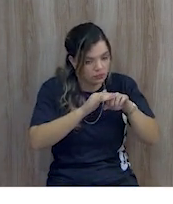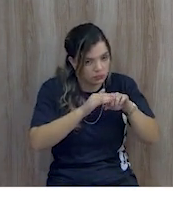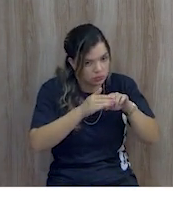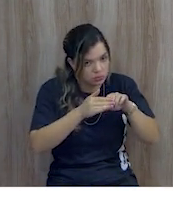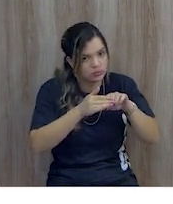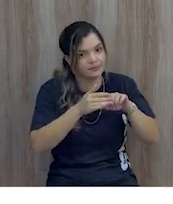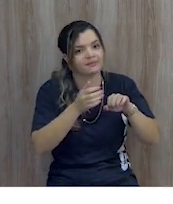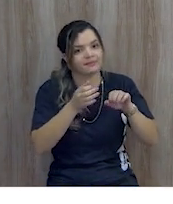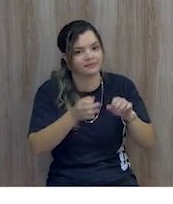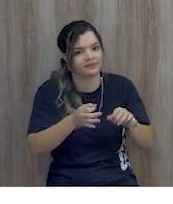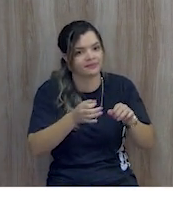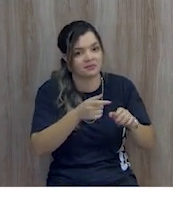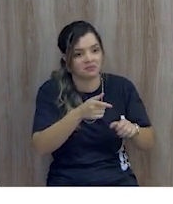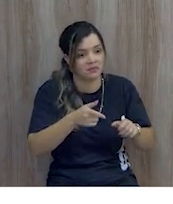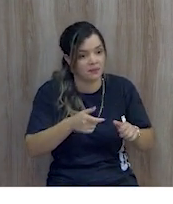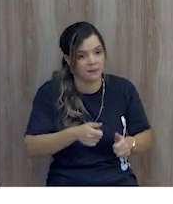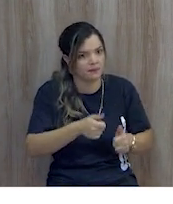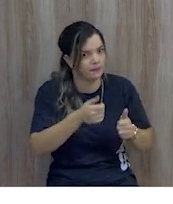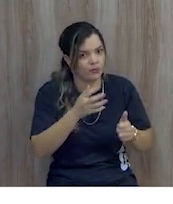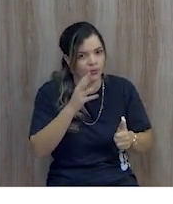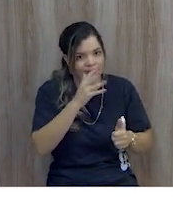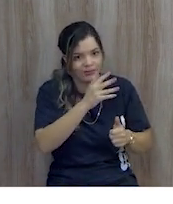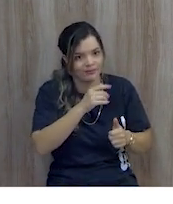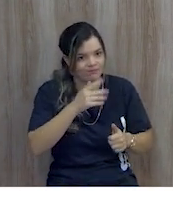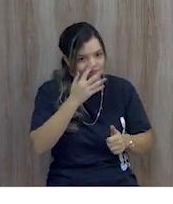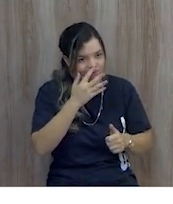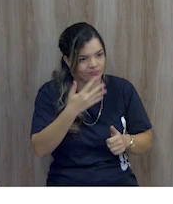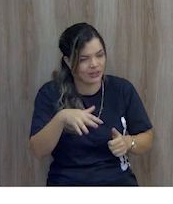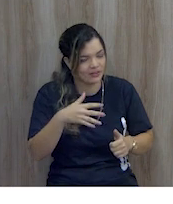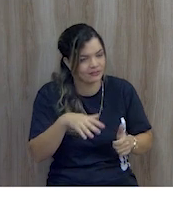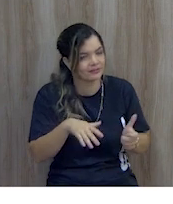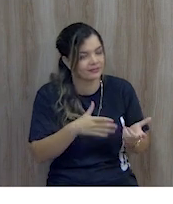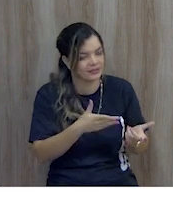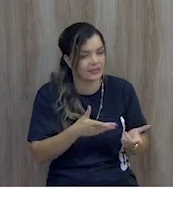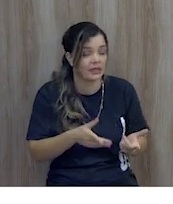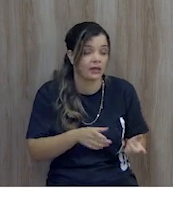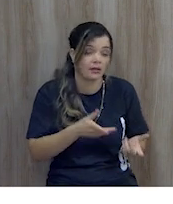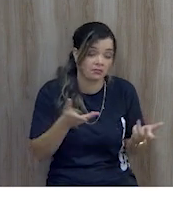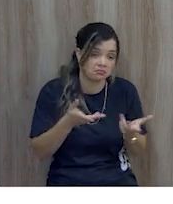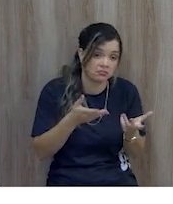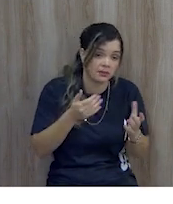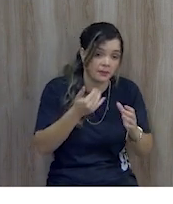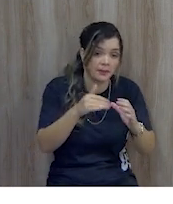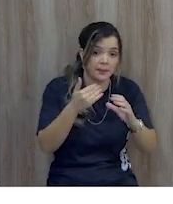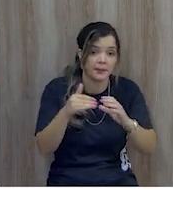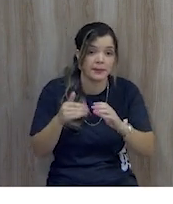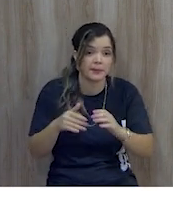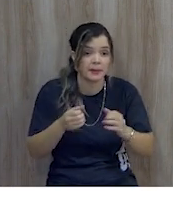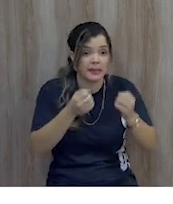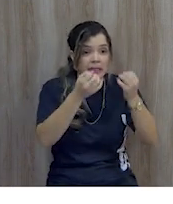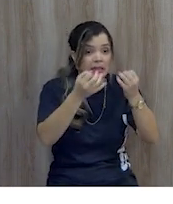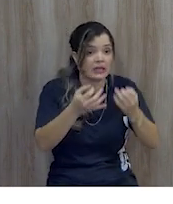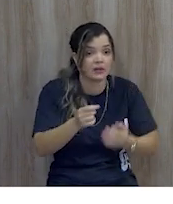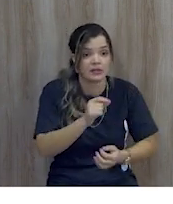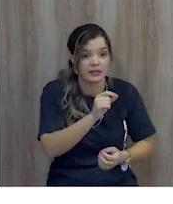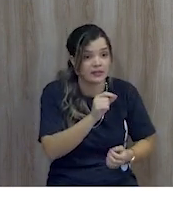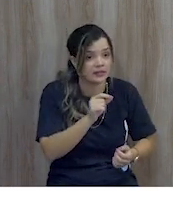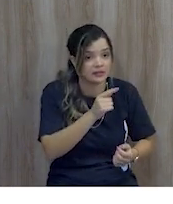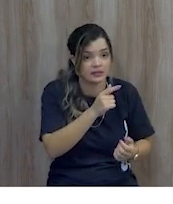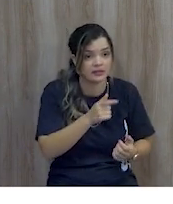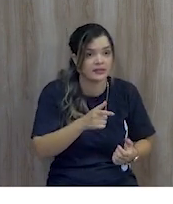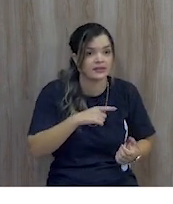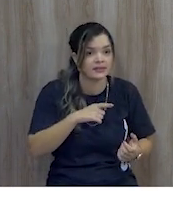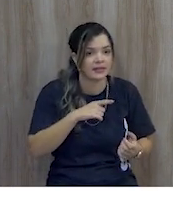Então, se a gente tem que levar para casa algumas mensagens, o que vocês precisam se lembrar? Precisam se lembrar que a cirurgia plástica periodontal,